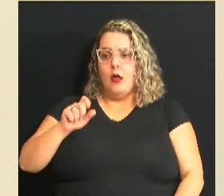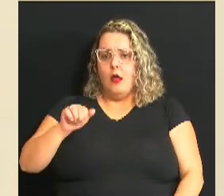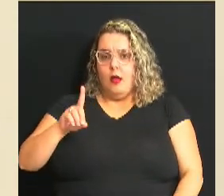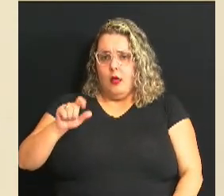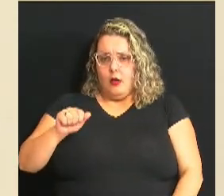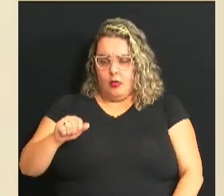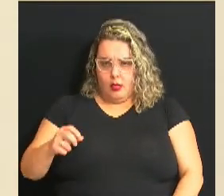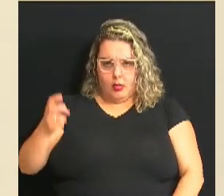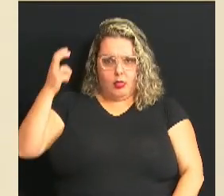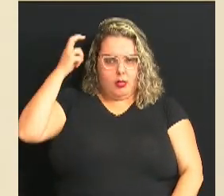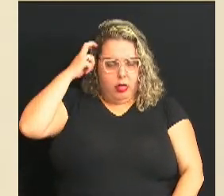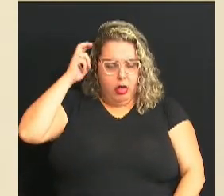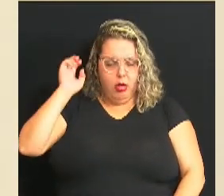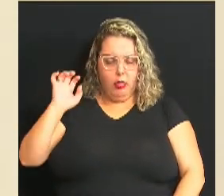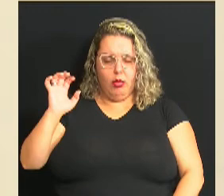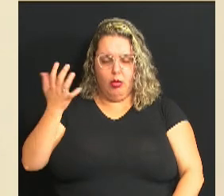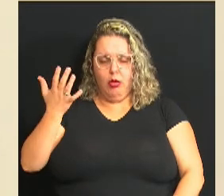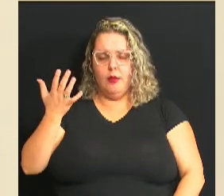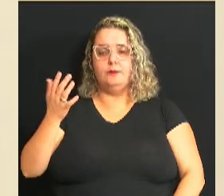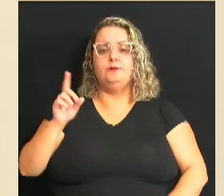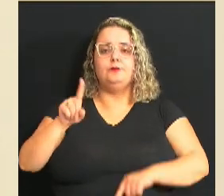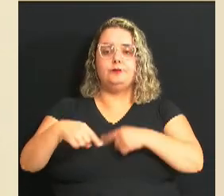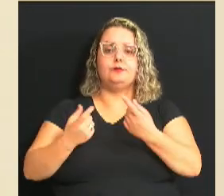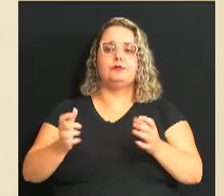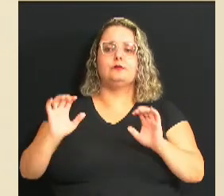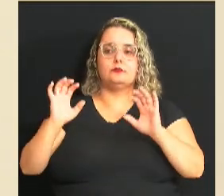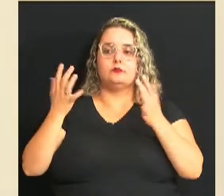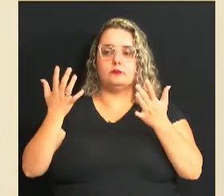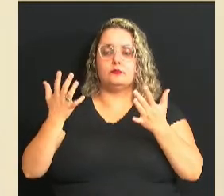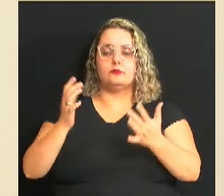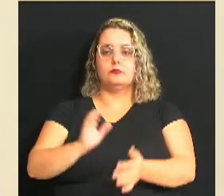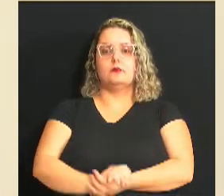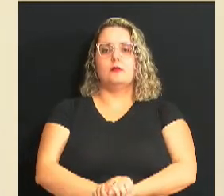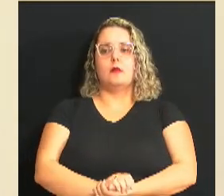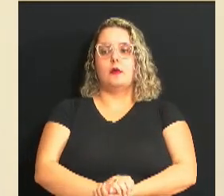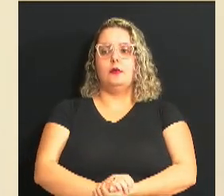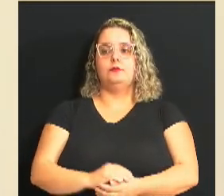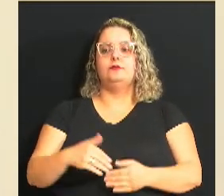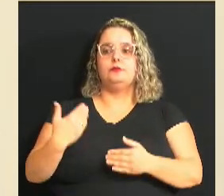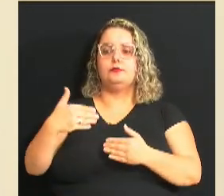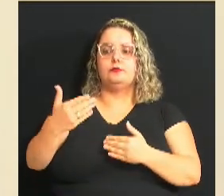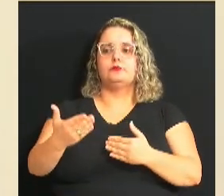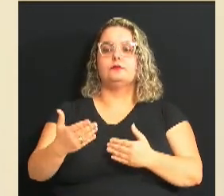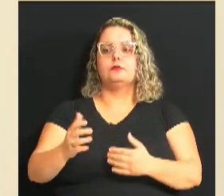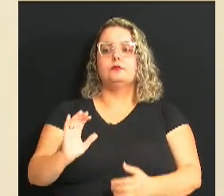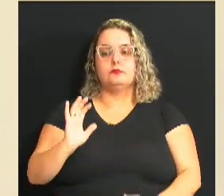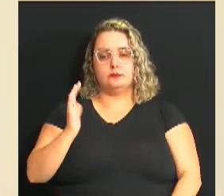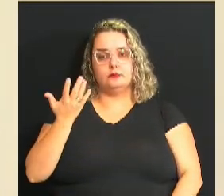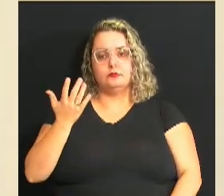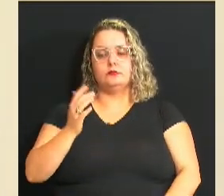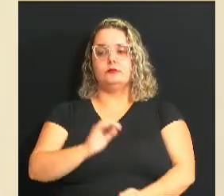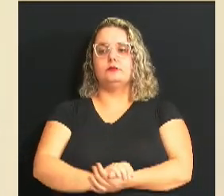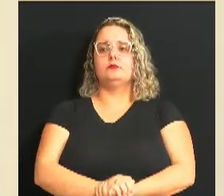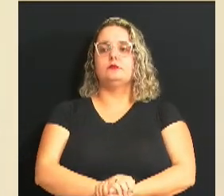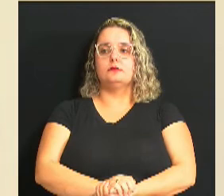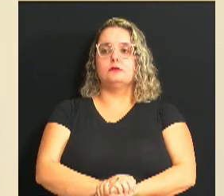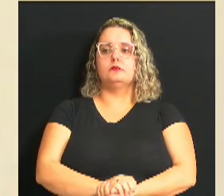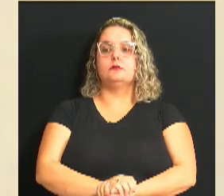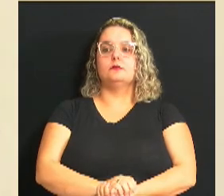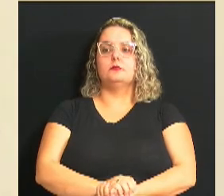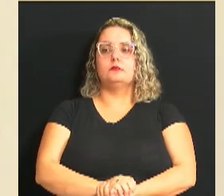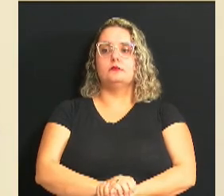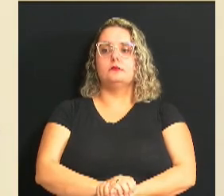pouco e outros eventos que vão ocorrer e estão ocorrendo na cidade, né? Então, essa questão